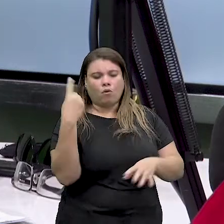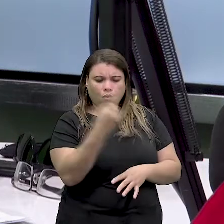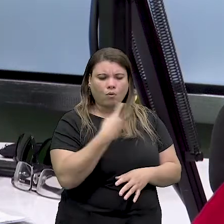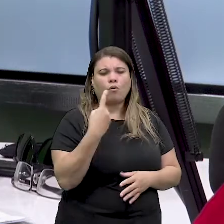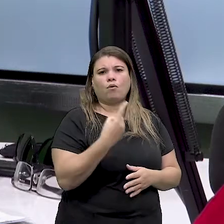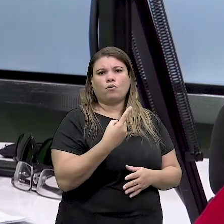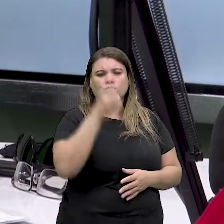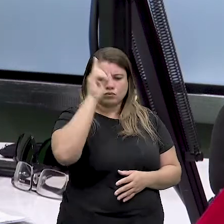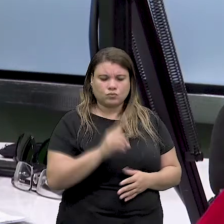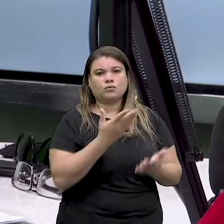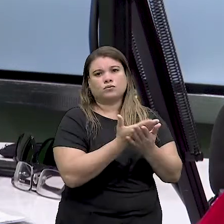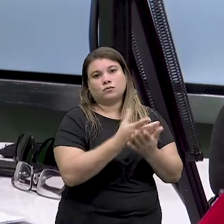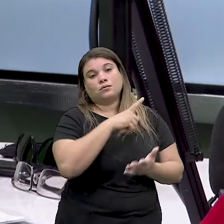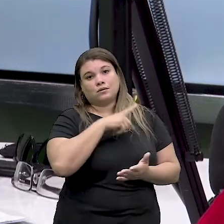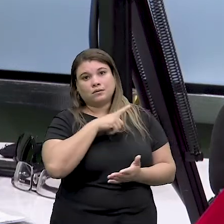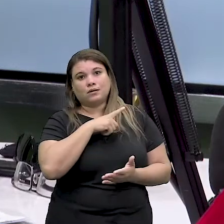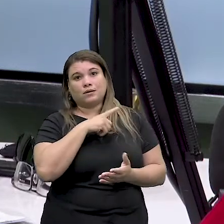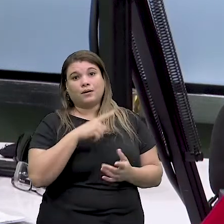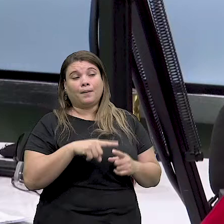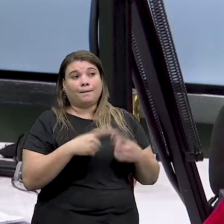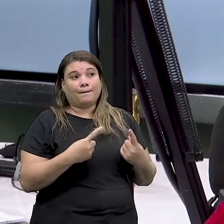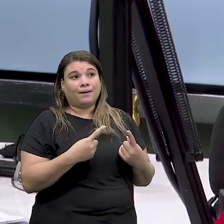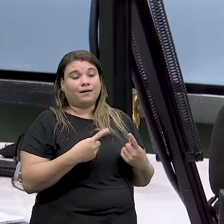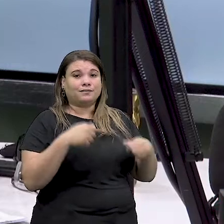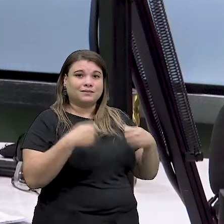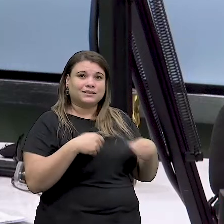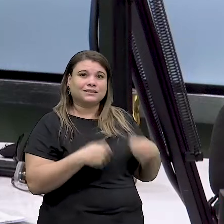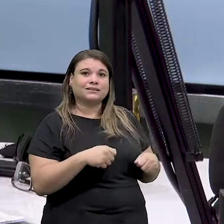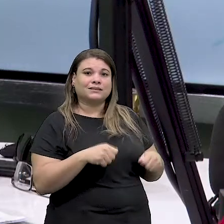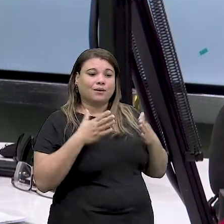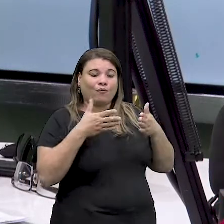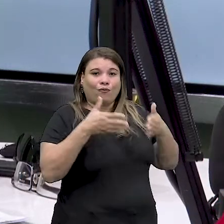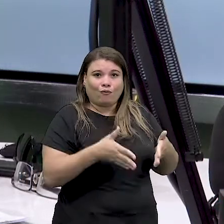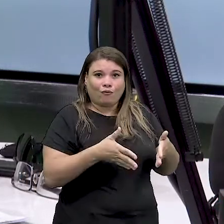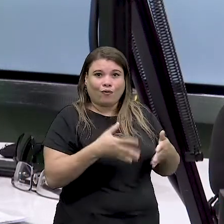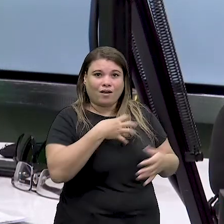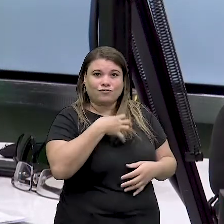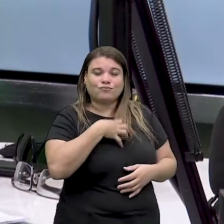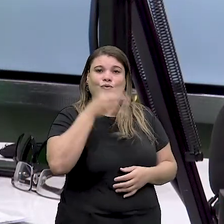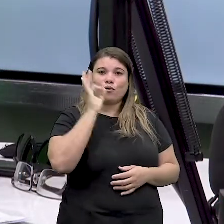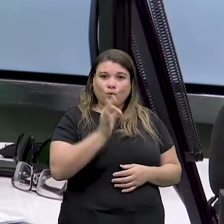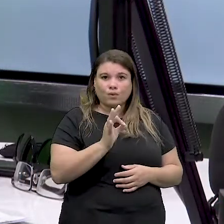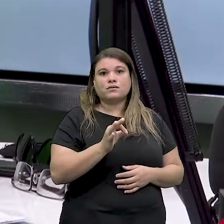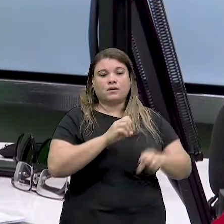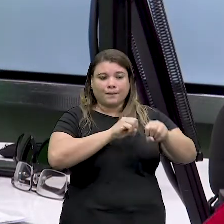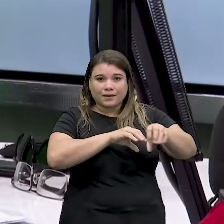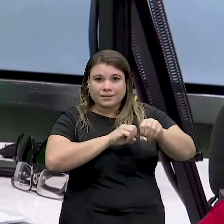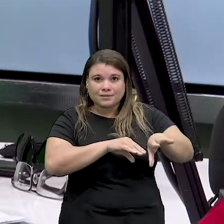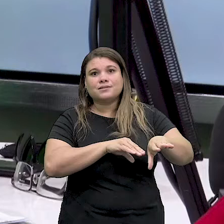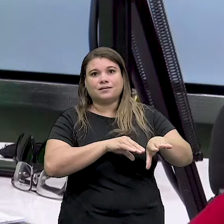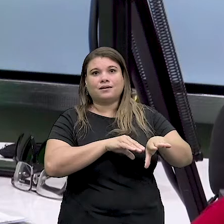né? O desafio de você ter uma educação proativa, né? E não reativa. E isso tem que